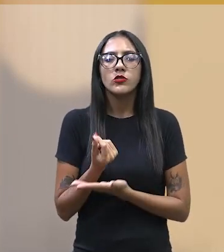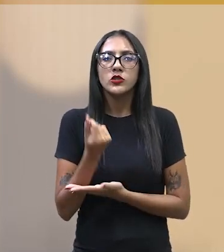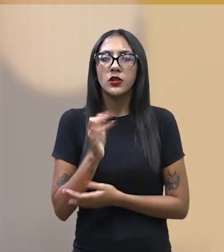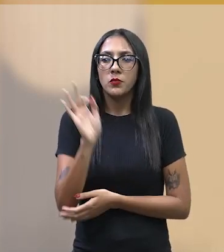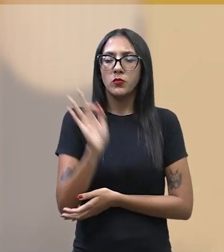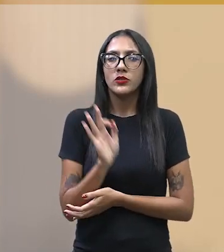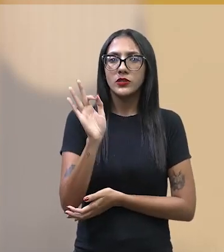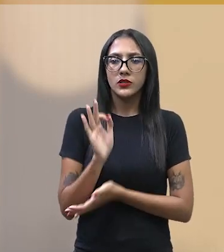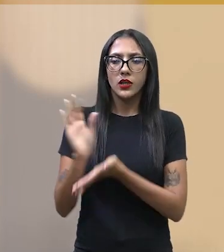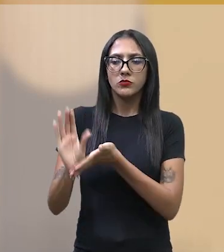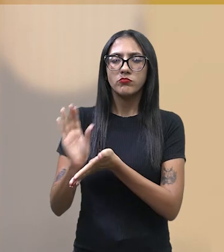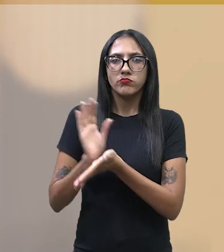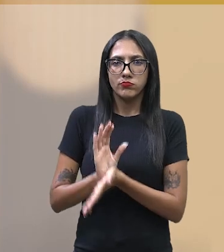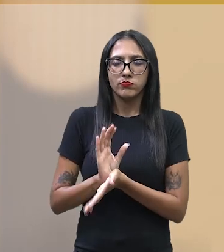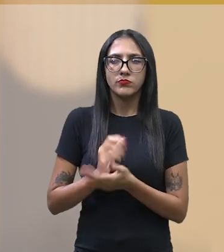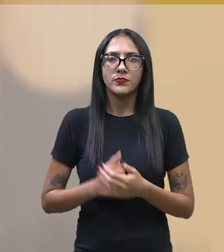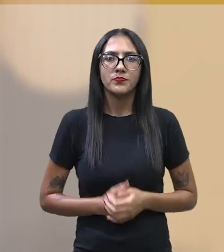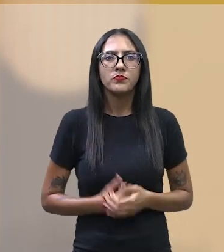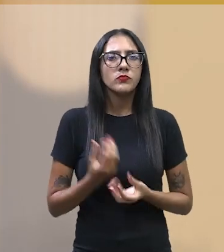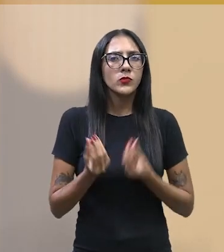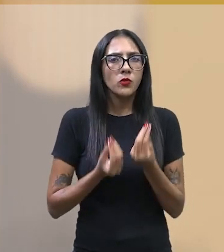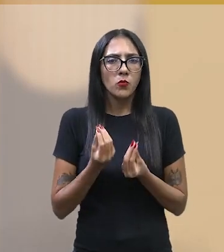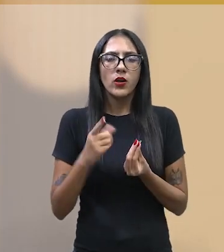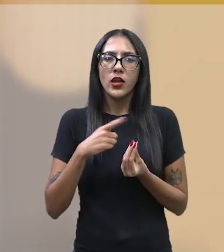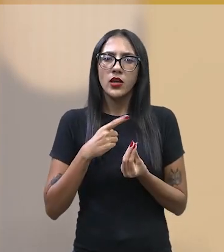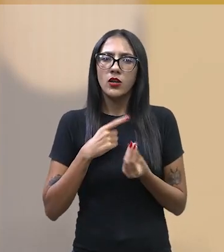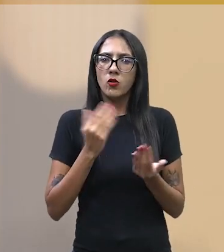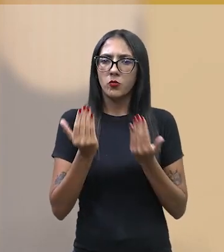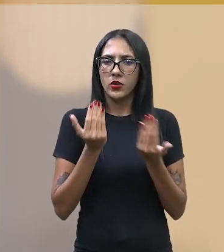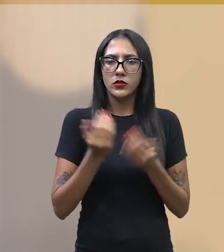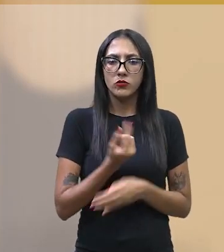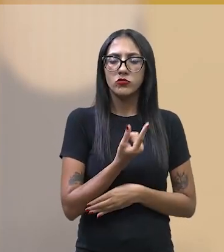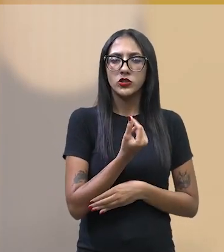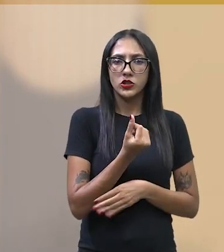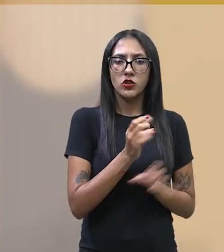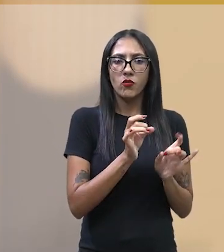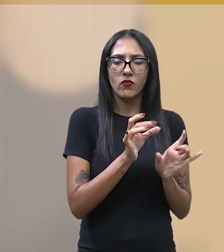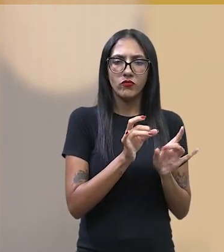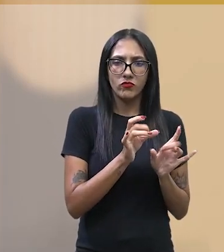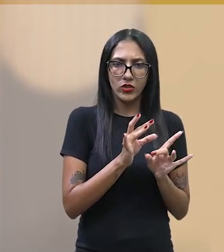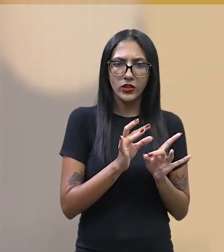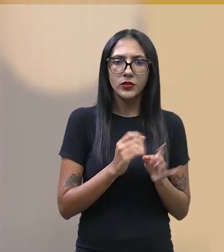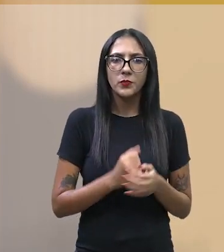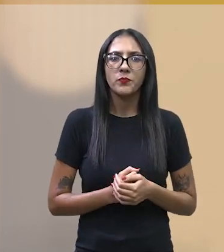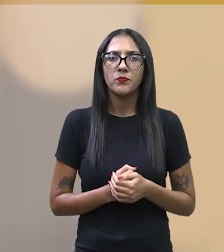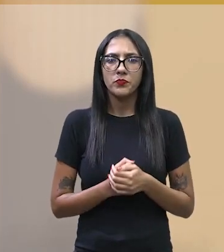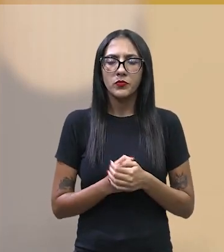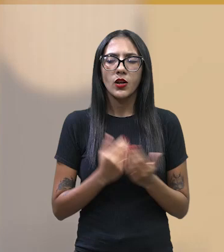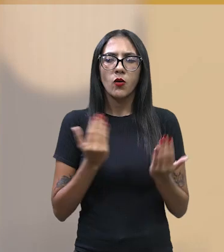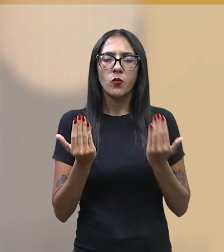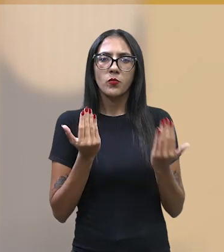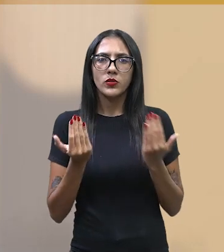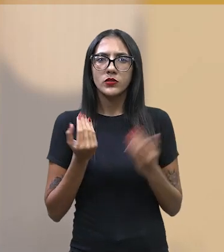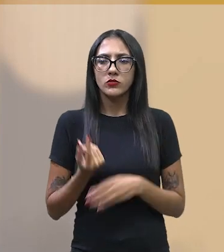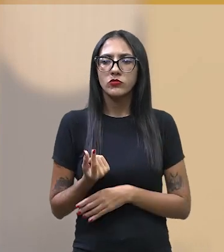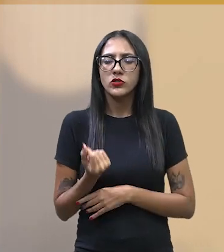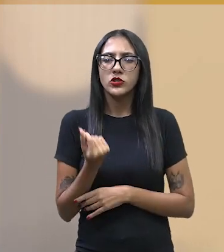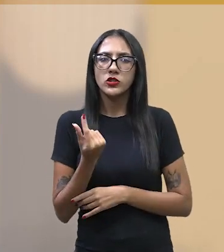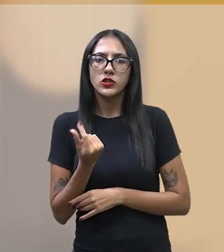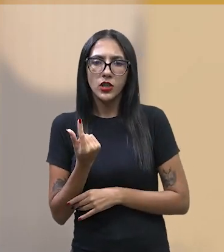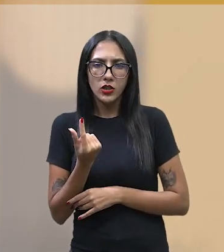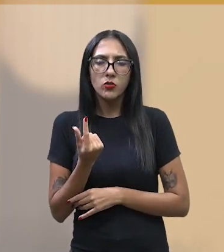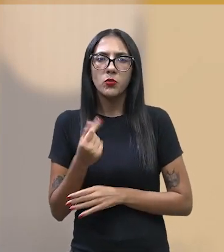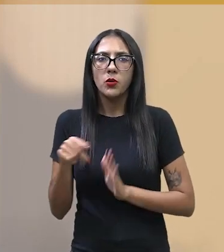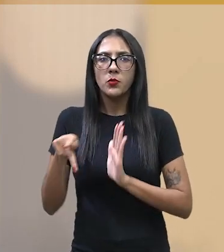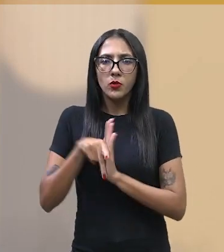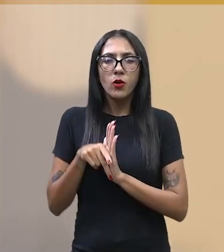Como é que essa margem de lucro é feita? Ela é a diferença entre o preço de venda e o preço de custo ali do seu produto ou